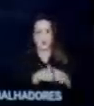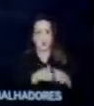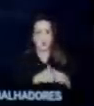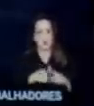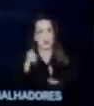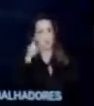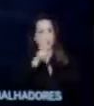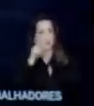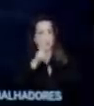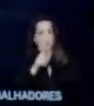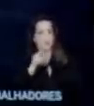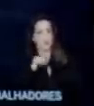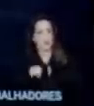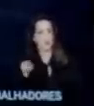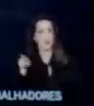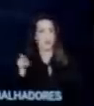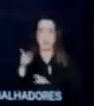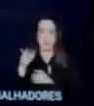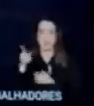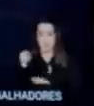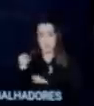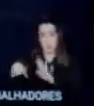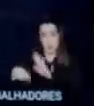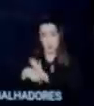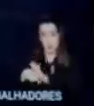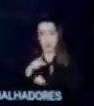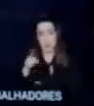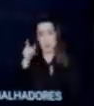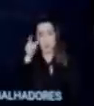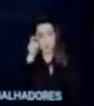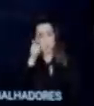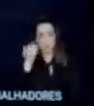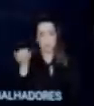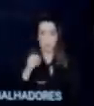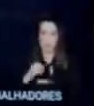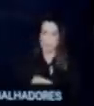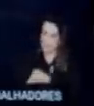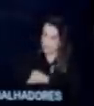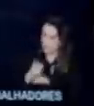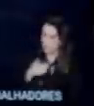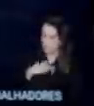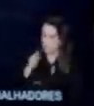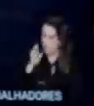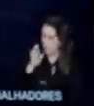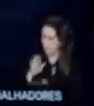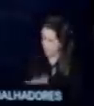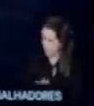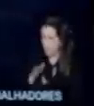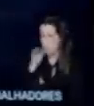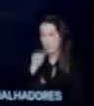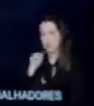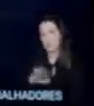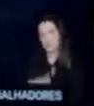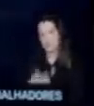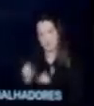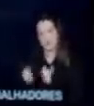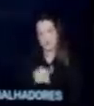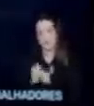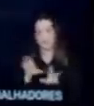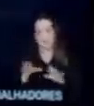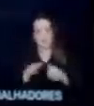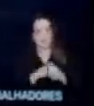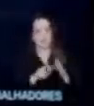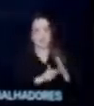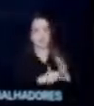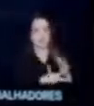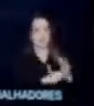que está com o presidente Biden. Quero cumprimentar a minha esposa que está aqui. Quero cumprimentar os sindicalistas